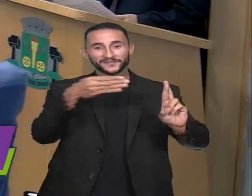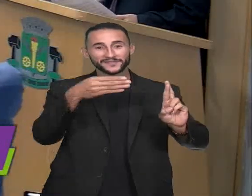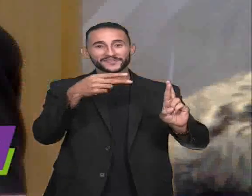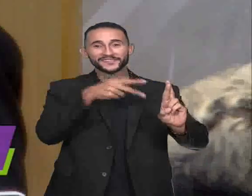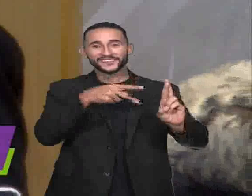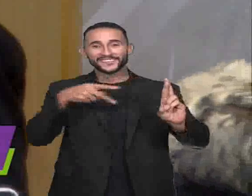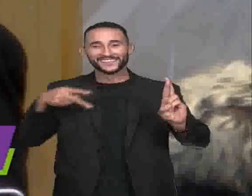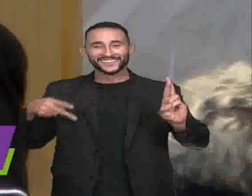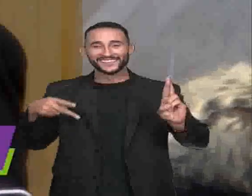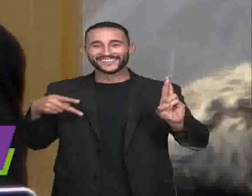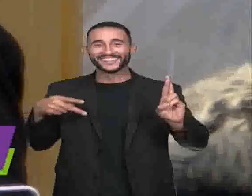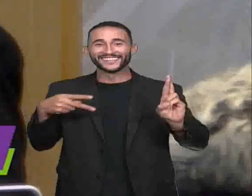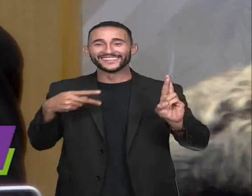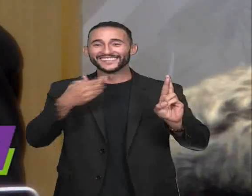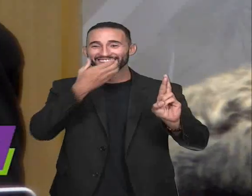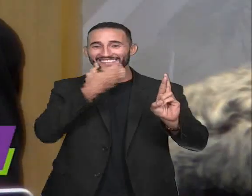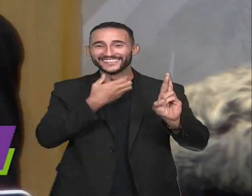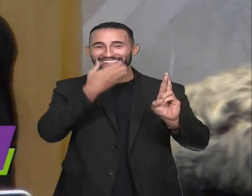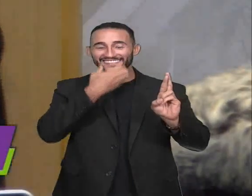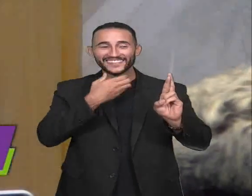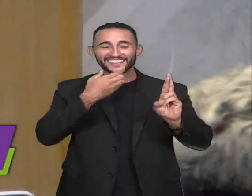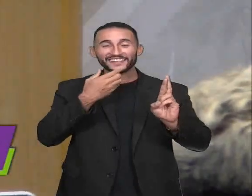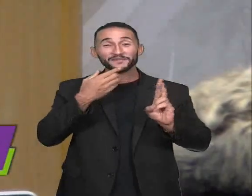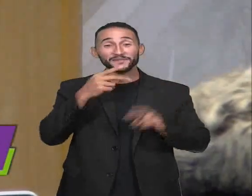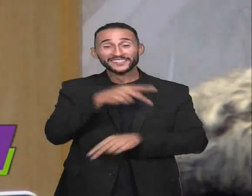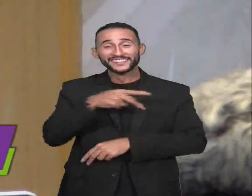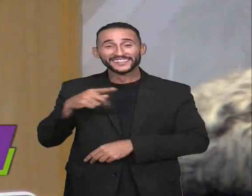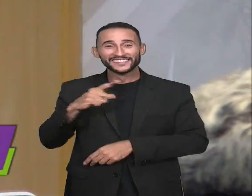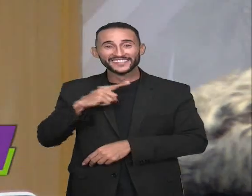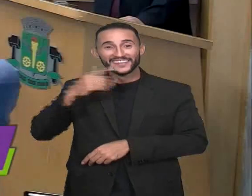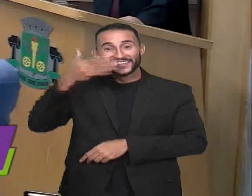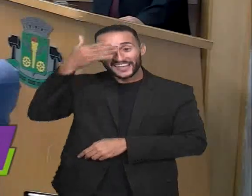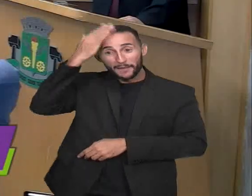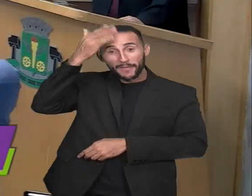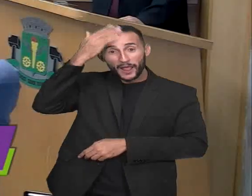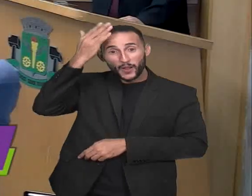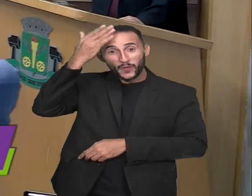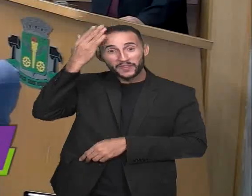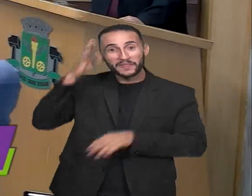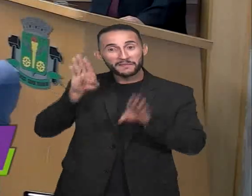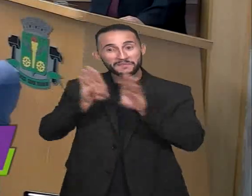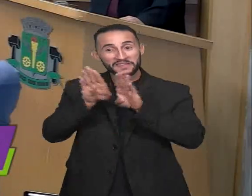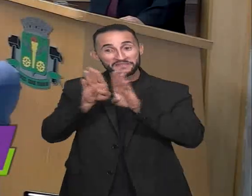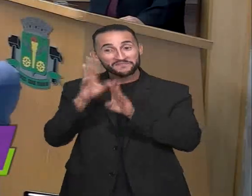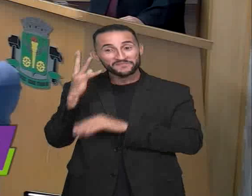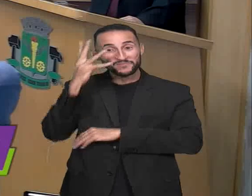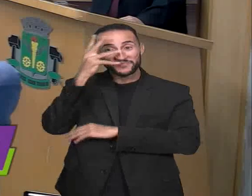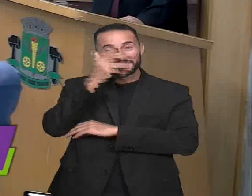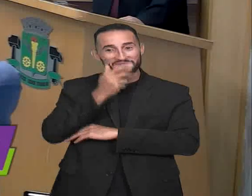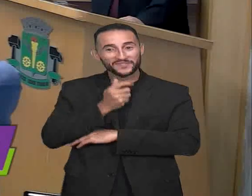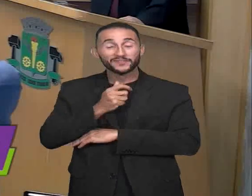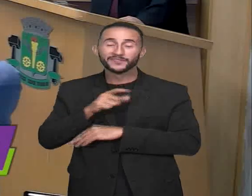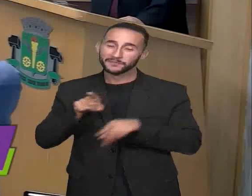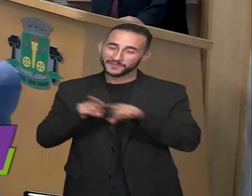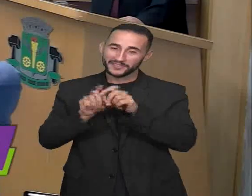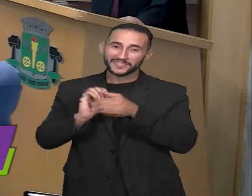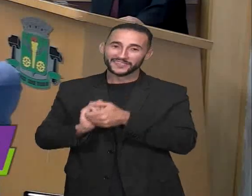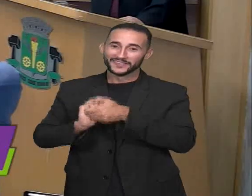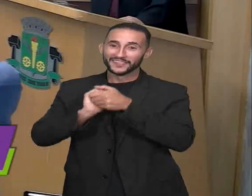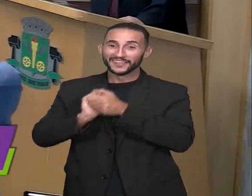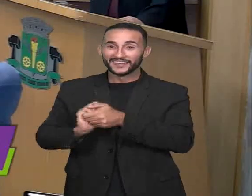sua franjinha também tá maravilhosa Presidente gostaria de saudar os nobres colegas Em Nome do Nosso